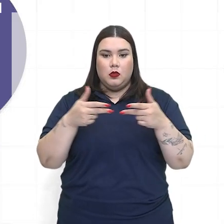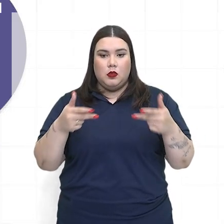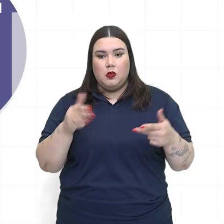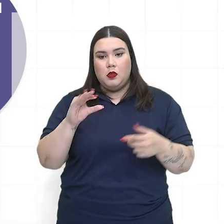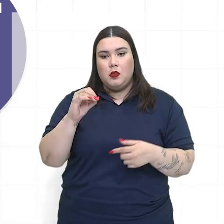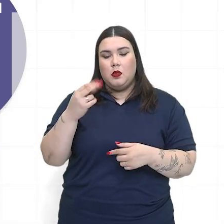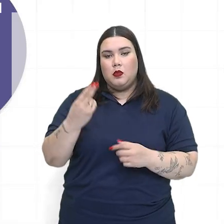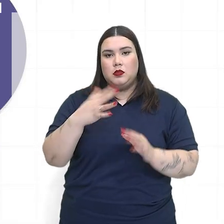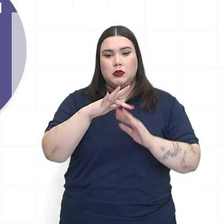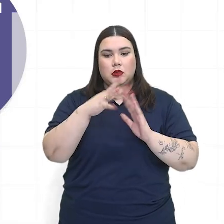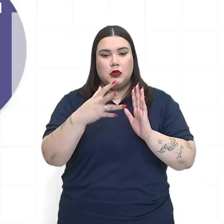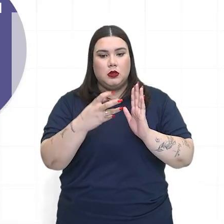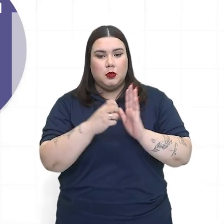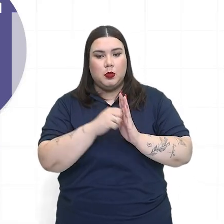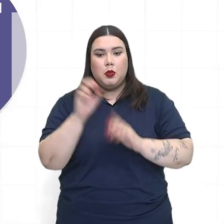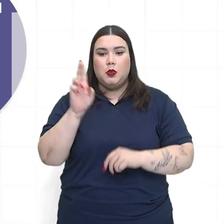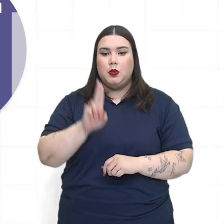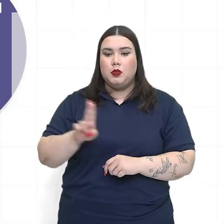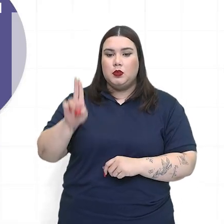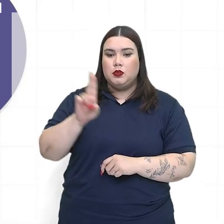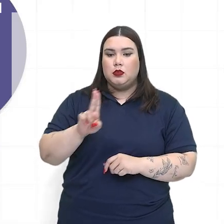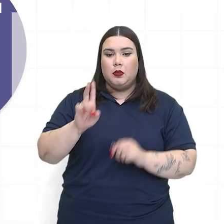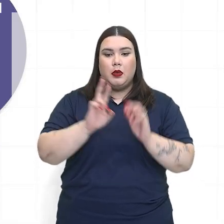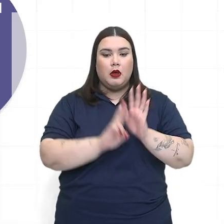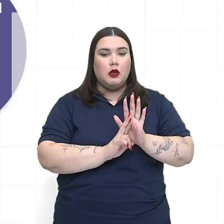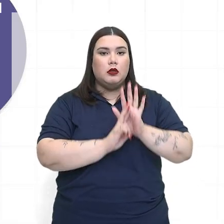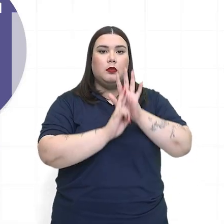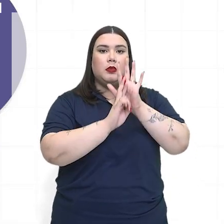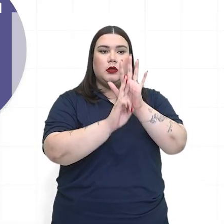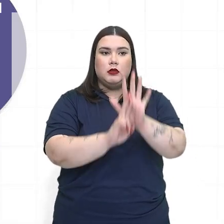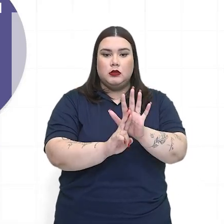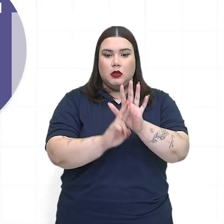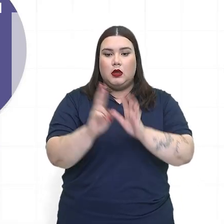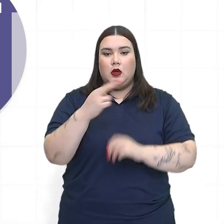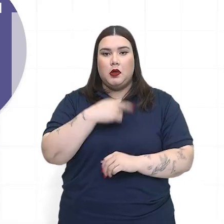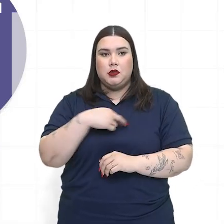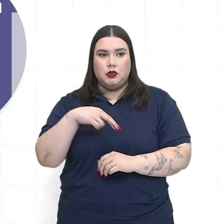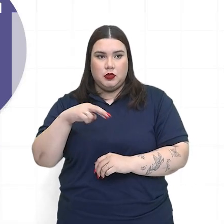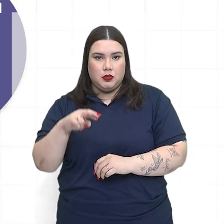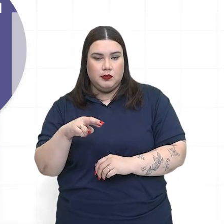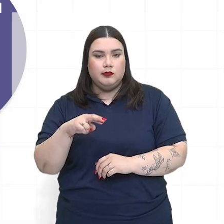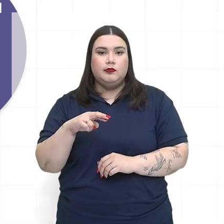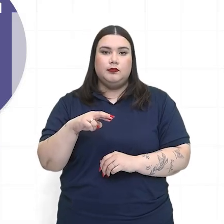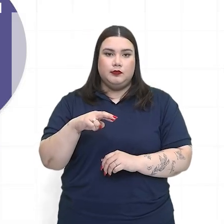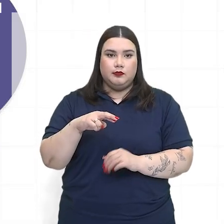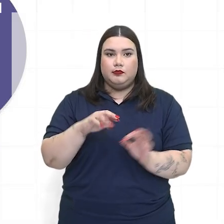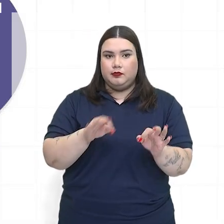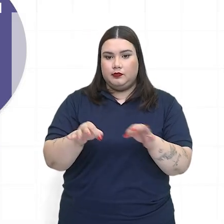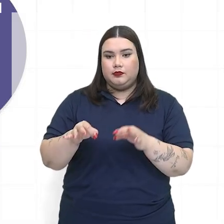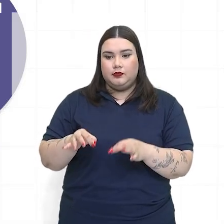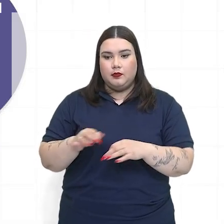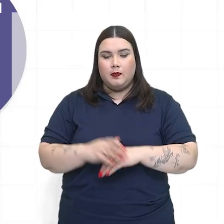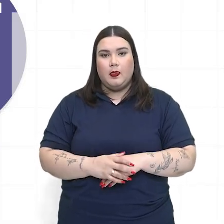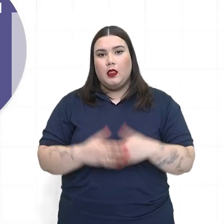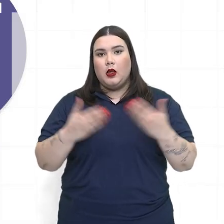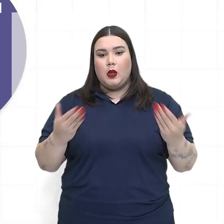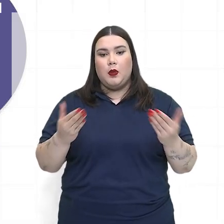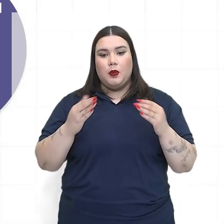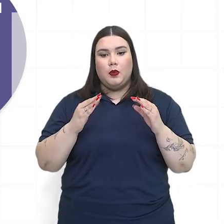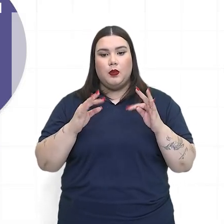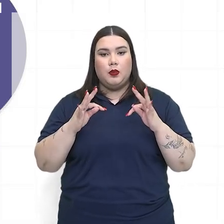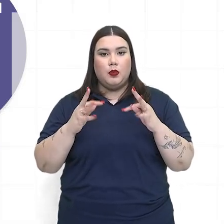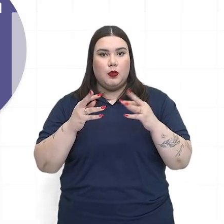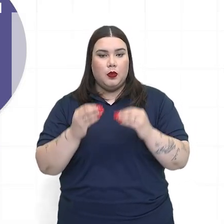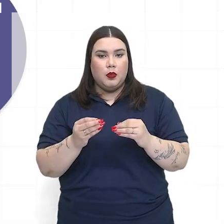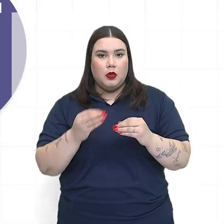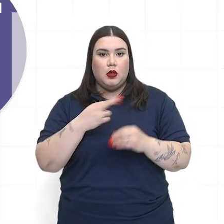têm ideias simbólicas que representam o sagrado, que representam o divino. Então, toda religião